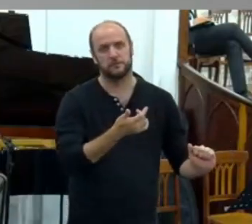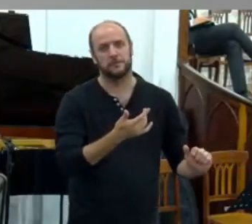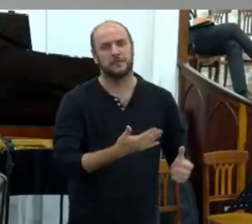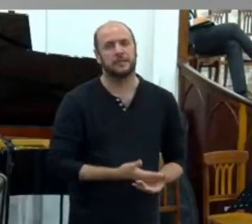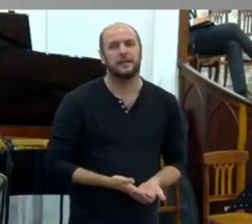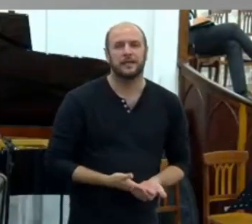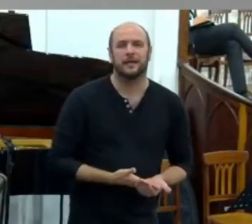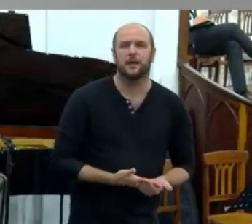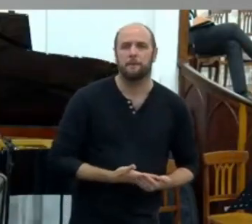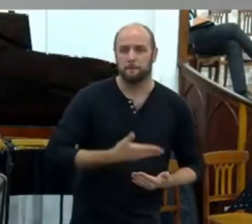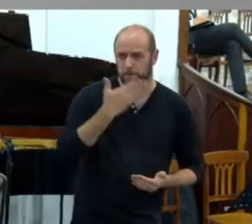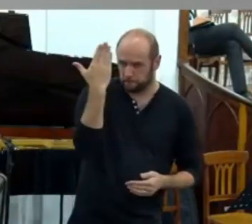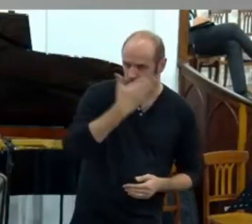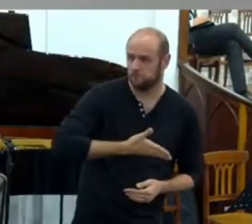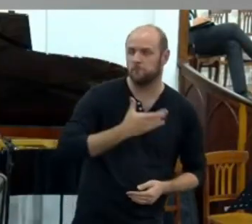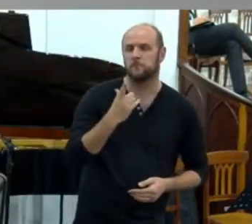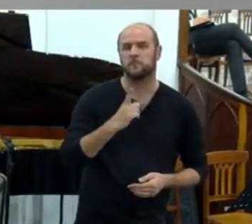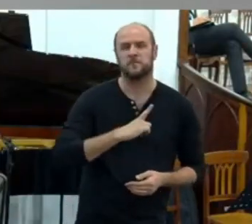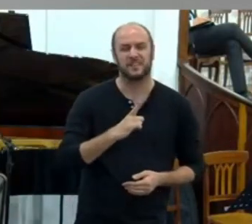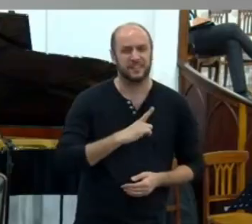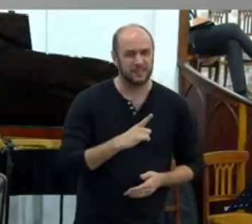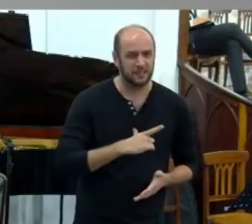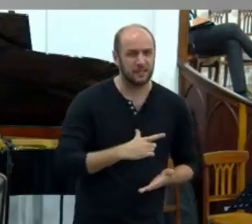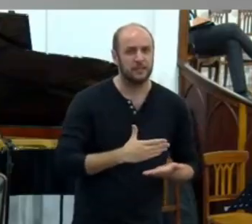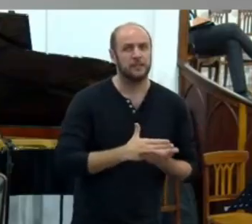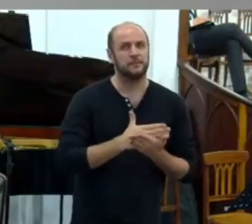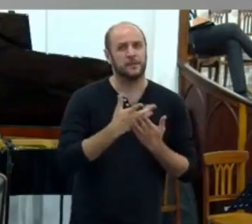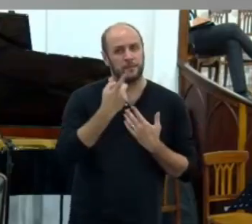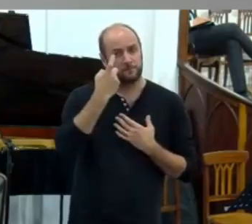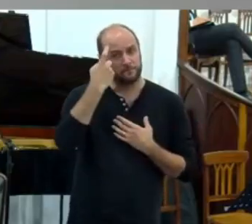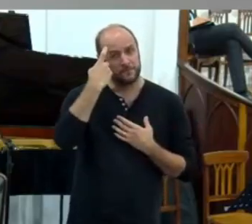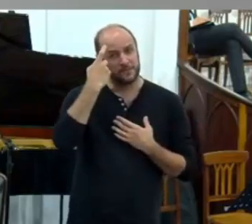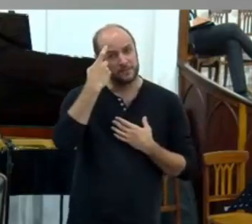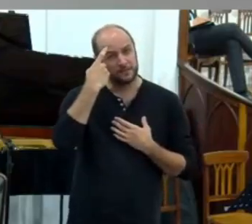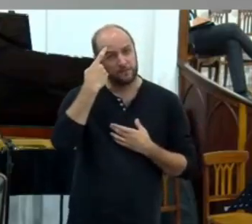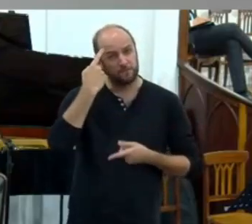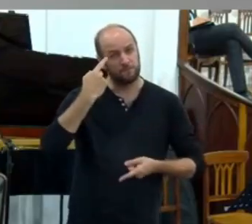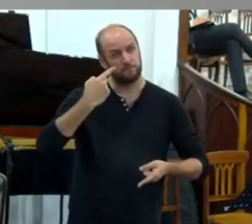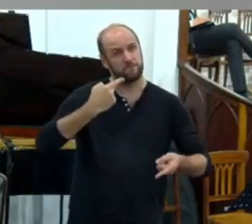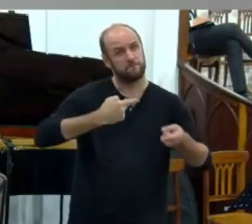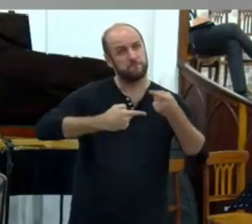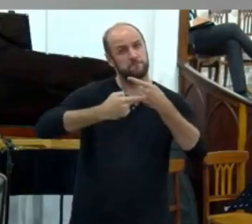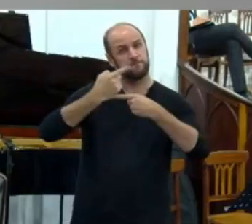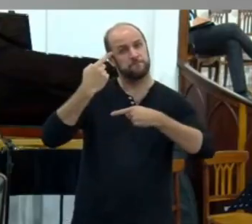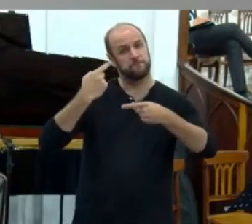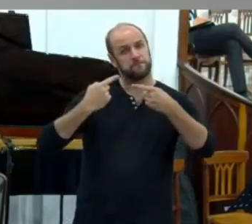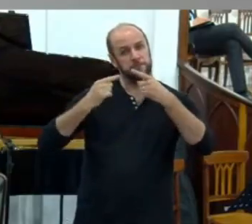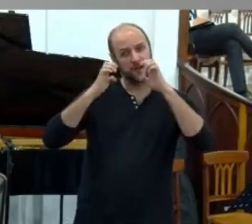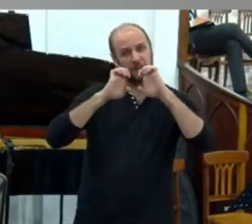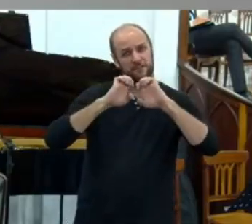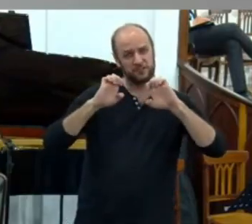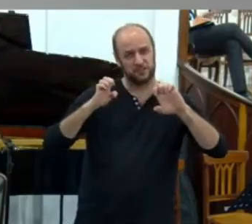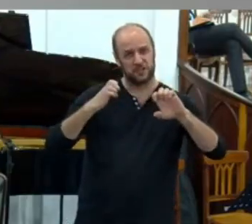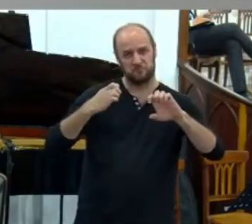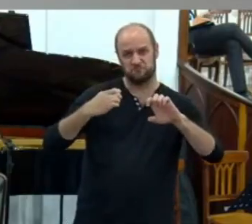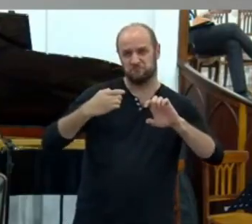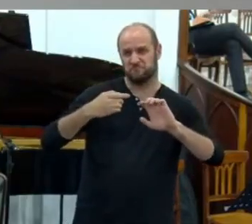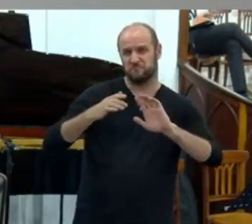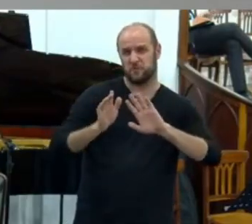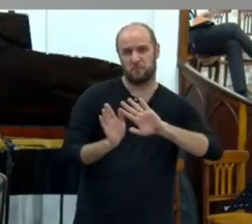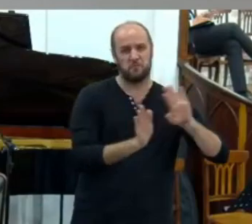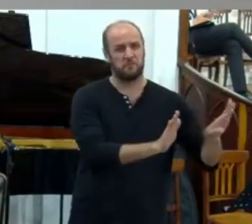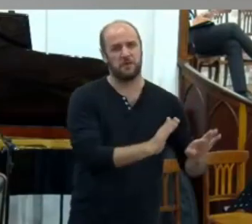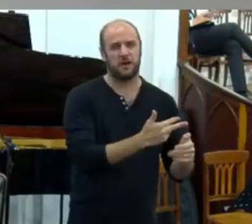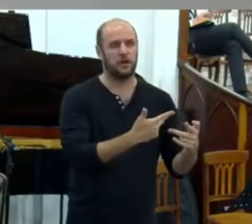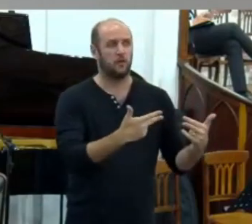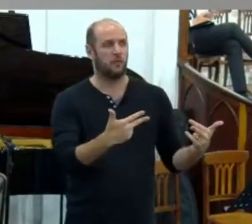E essas provações estavam fazendo com que eles pensassem em retroceder do Evangelho, abrir mão das